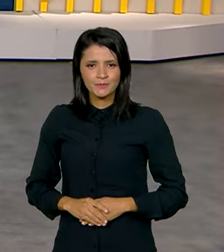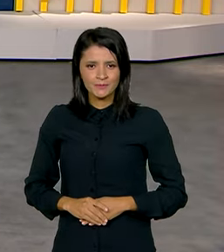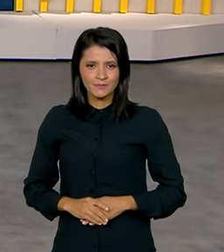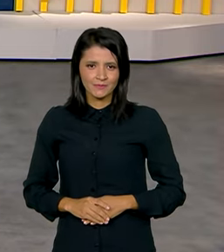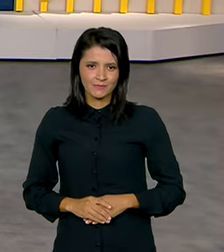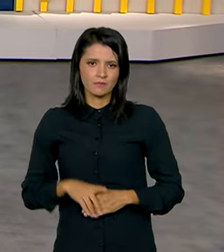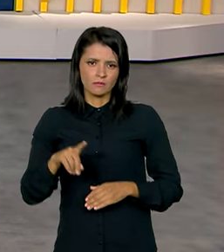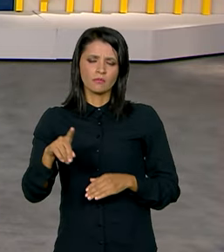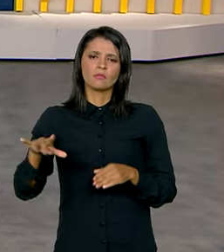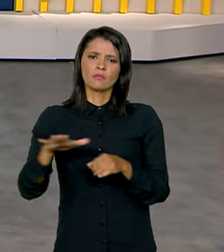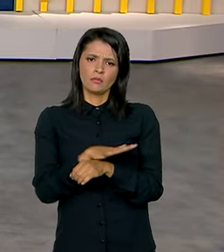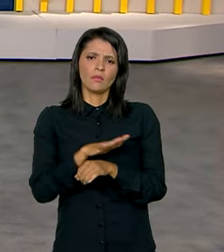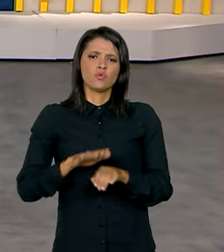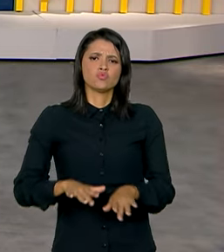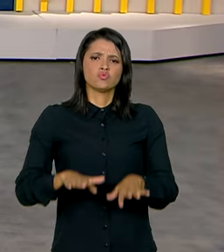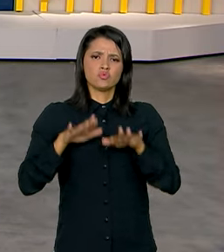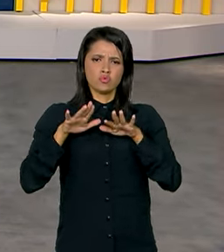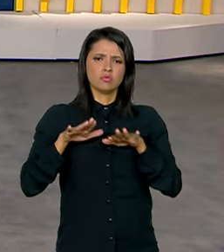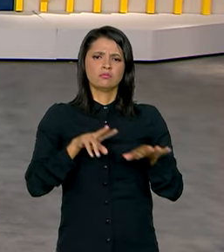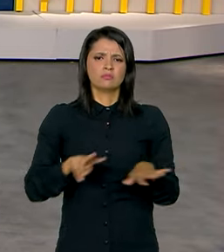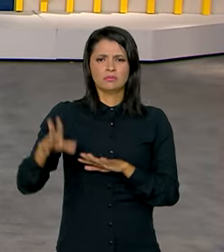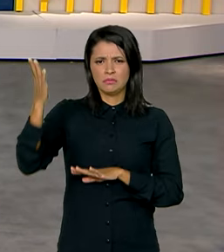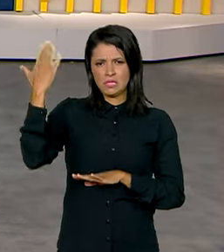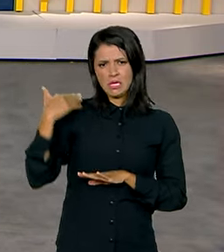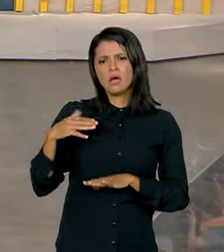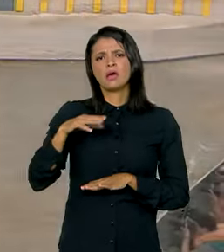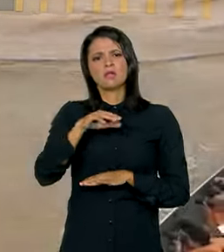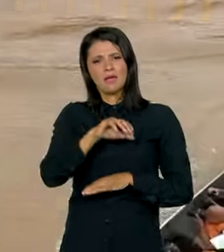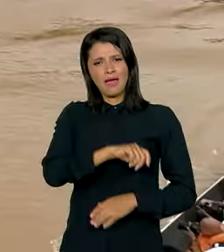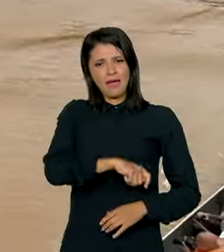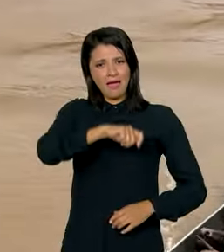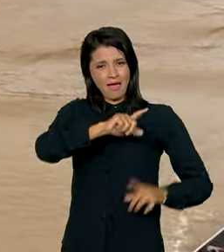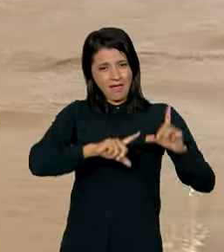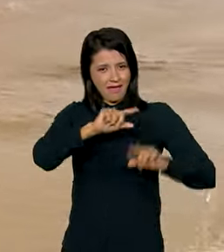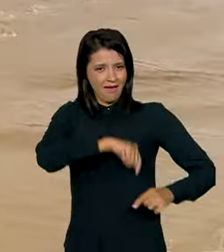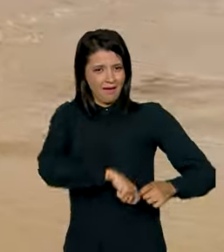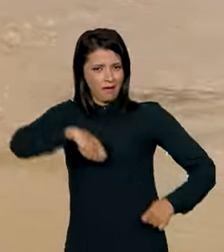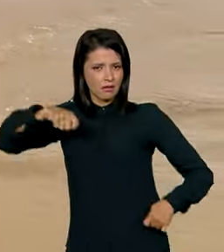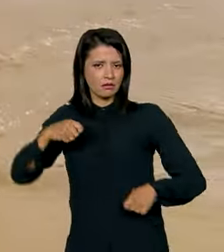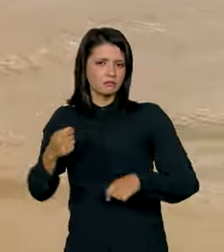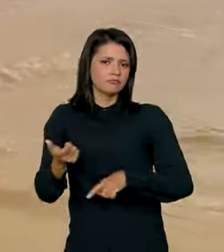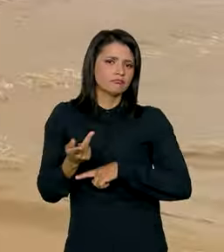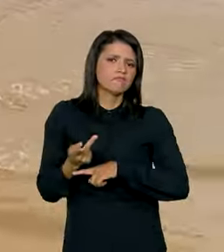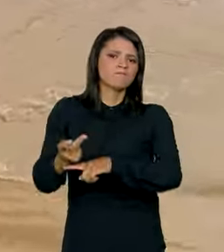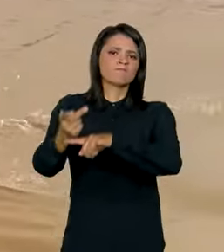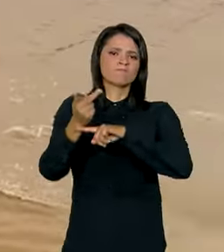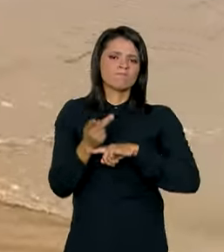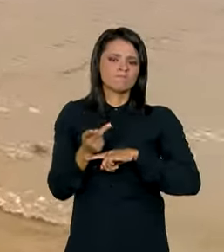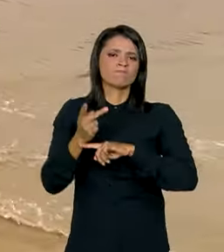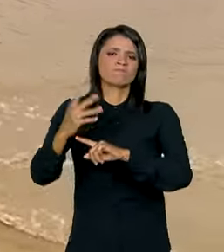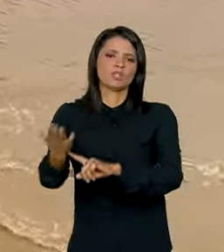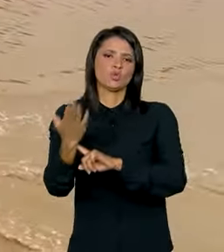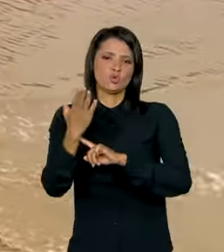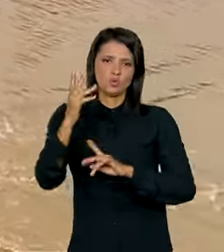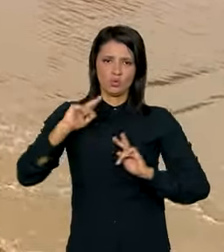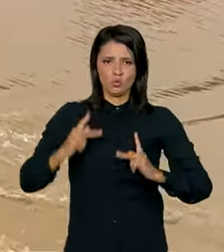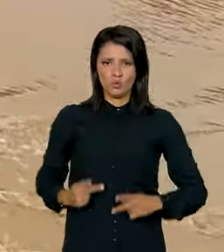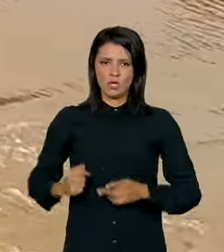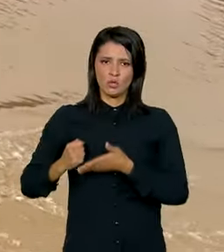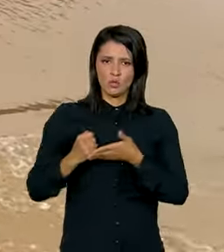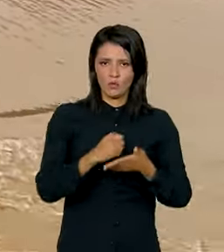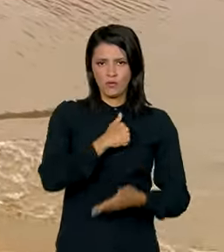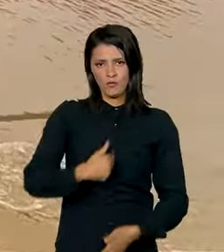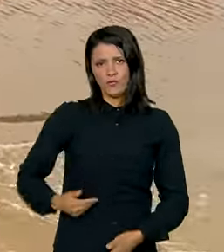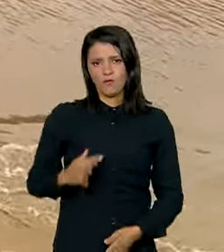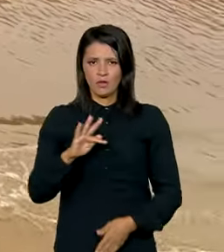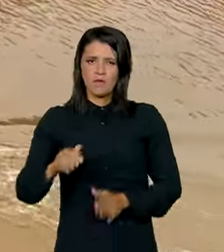após a enchente da semana passada municípios do Acre buscam agora receber ajuda humanitária e suporte do governo federal